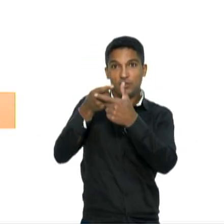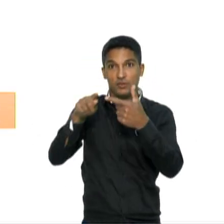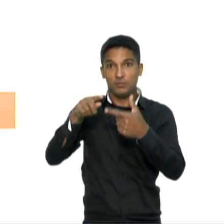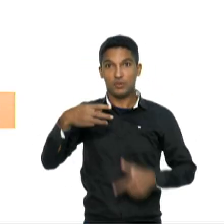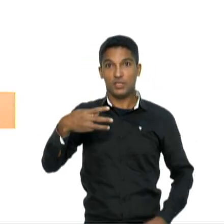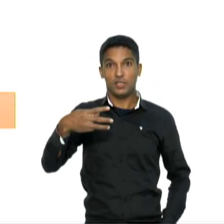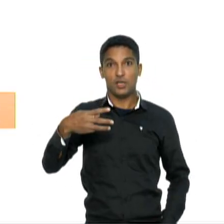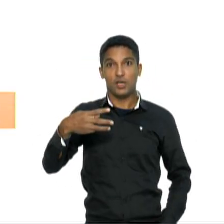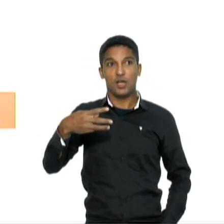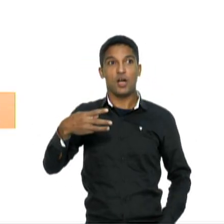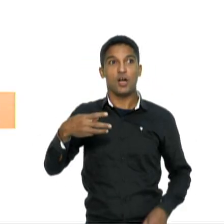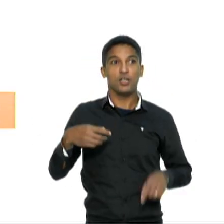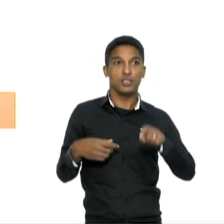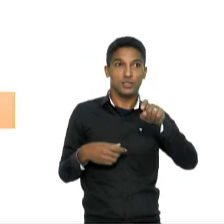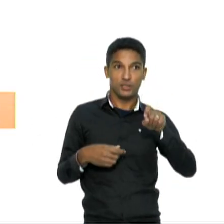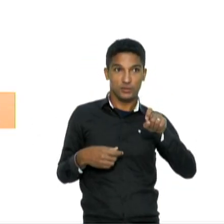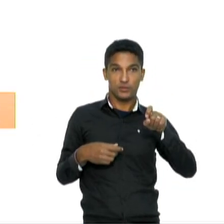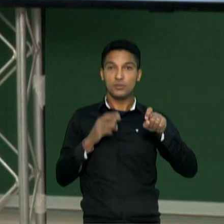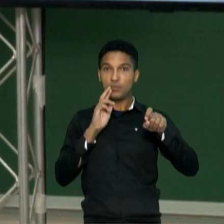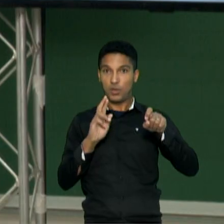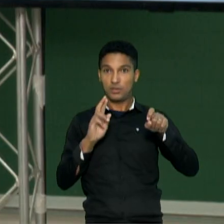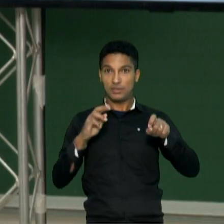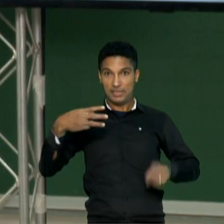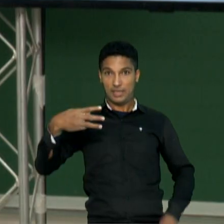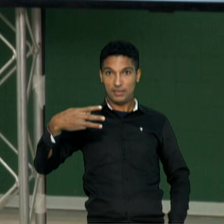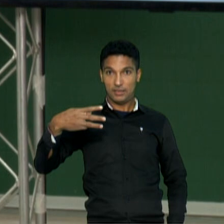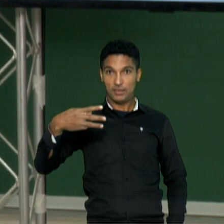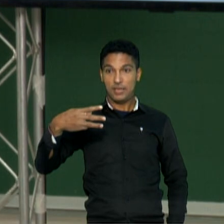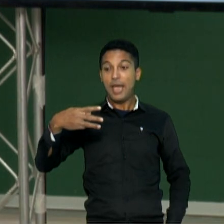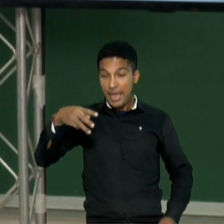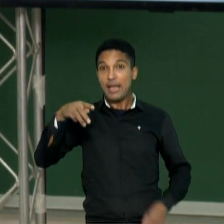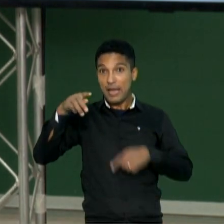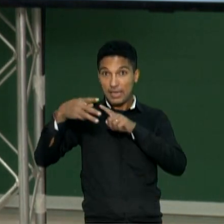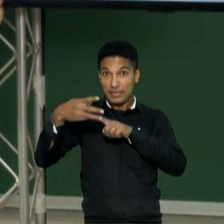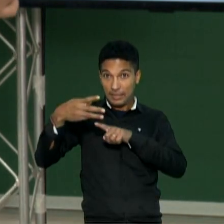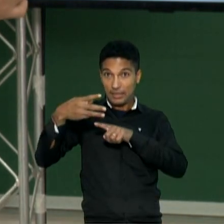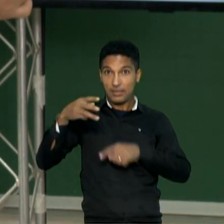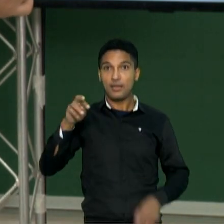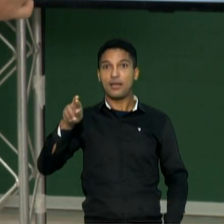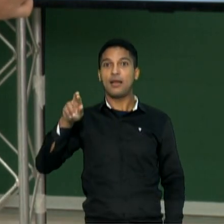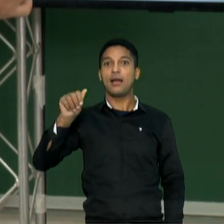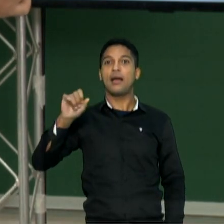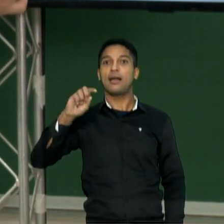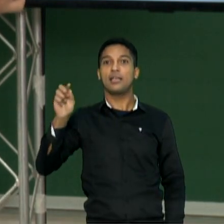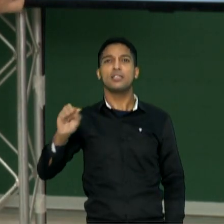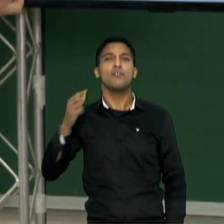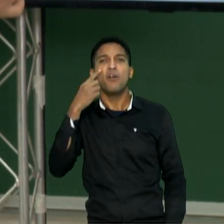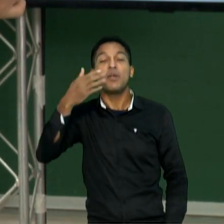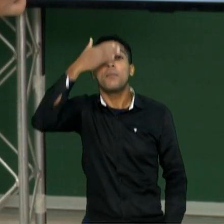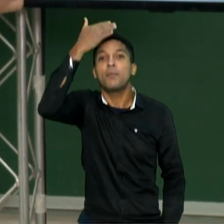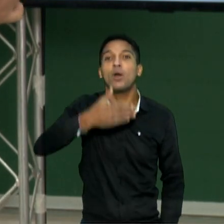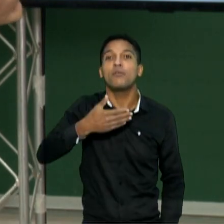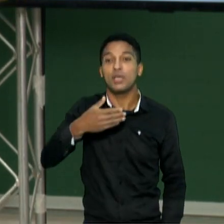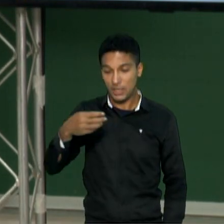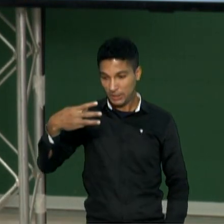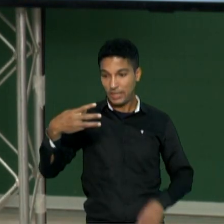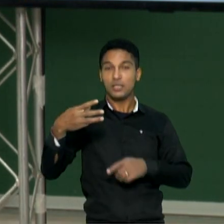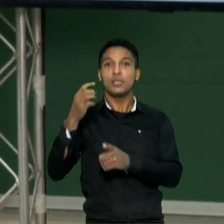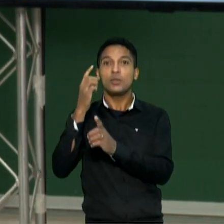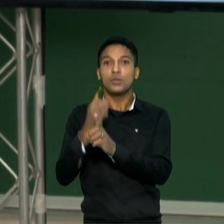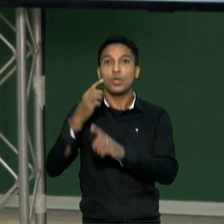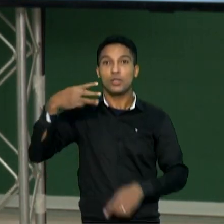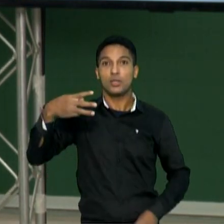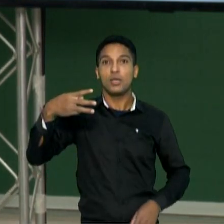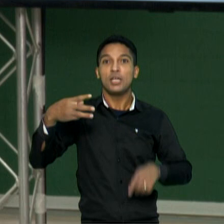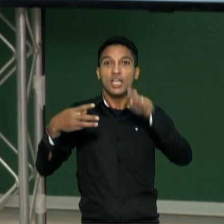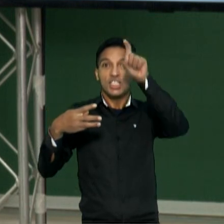3 é 3. 3 é a raiz. Quer fazer o testezinho para ver se acertou? Pega esse valor que você encontrou, né, e substitua lá